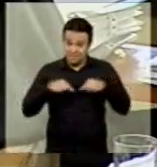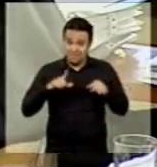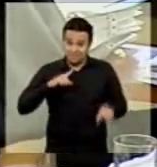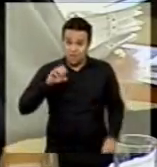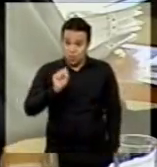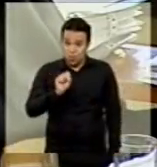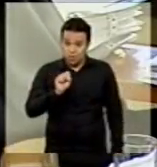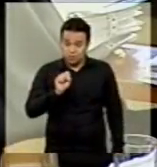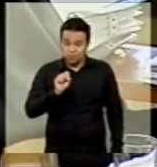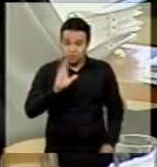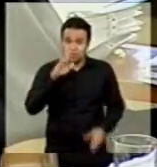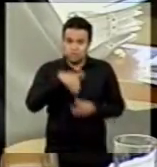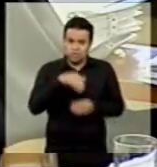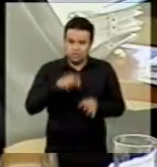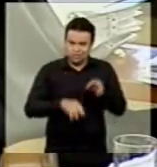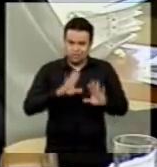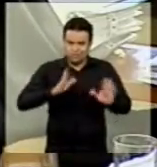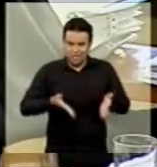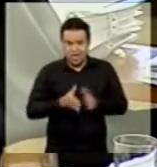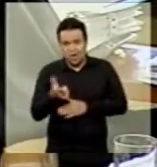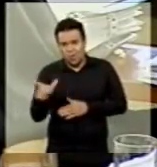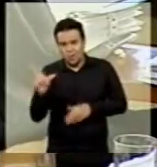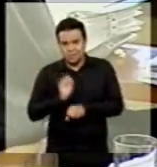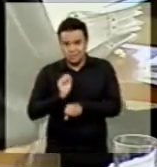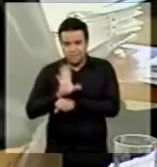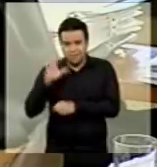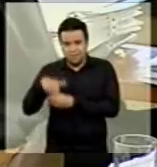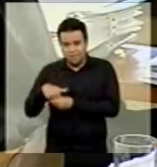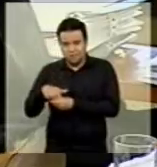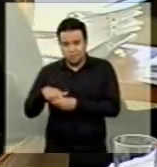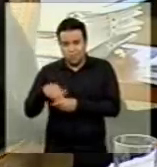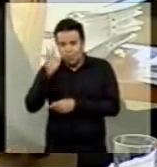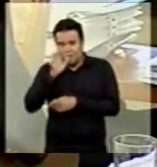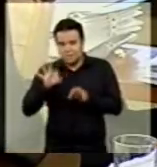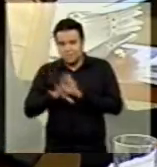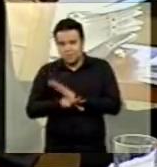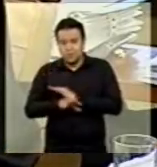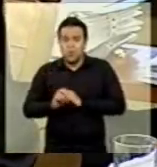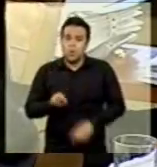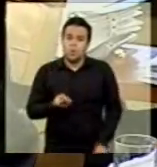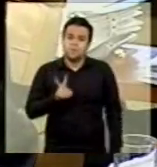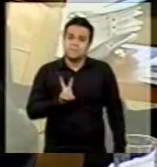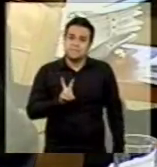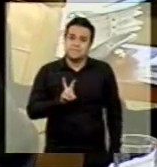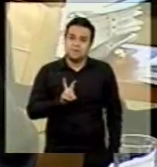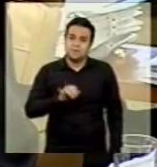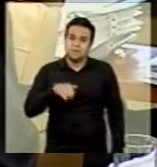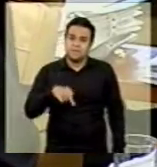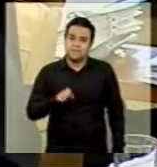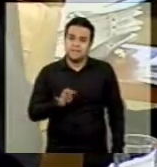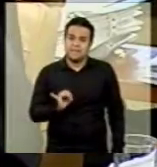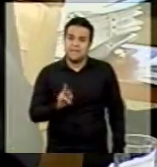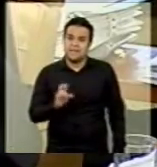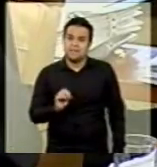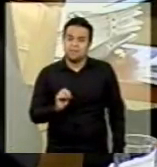voto pronto para julgamento e liberadas para pauta. Ou apenas 5 inquéritos que hoje estão no meu gabinete,